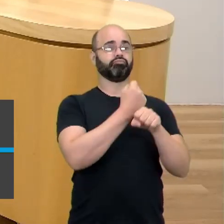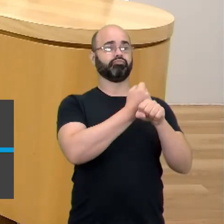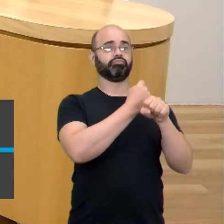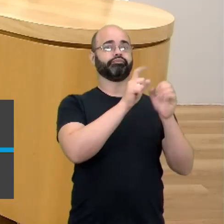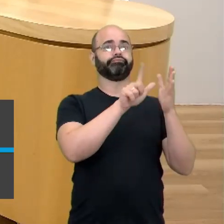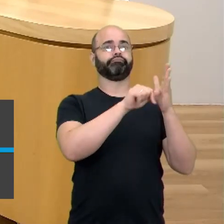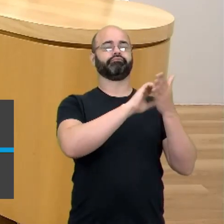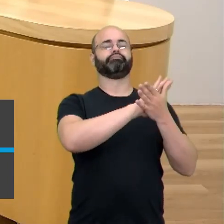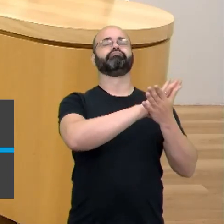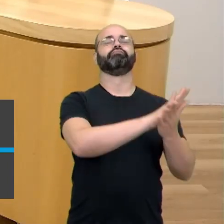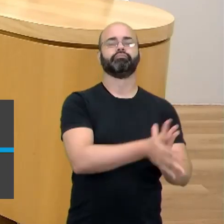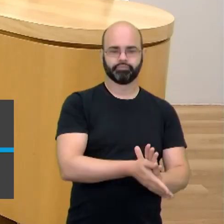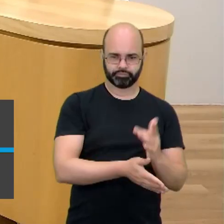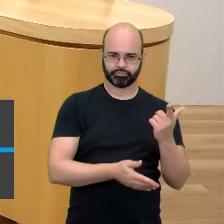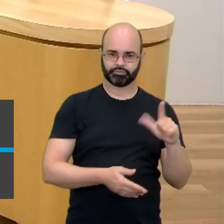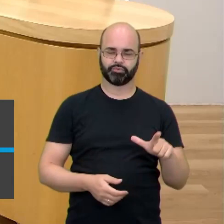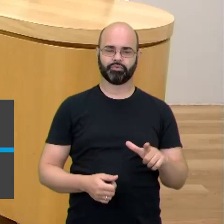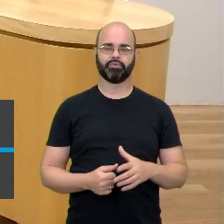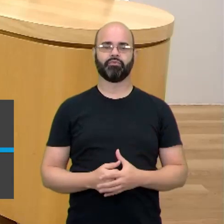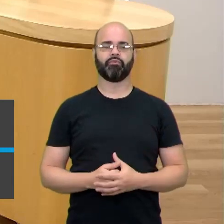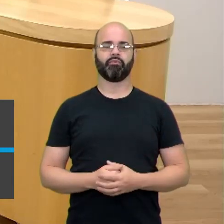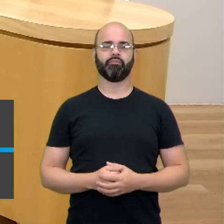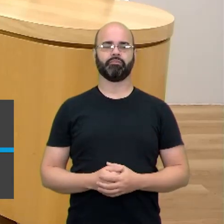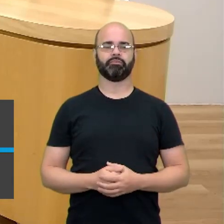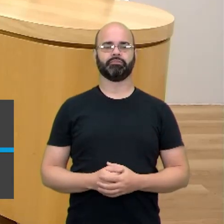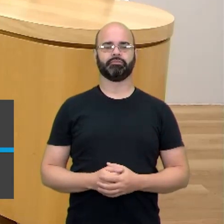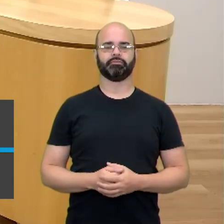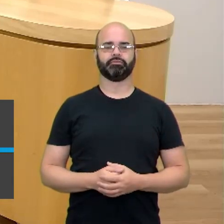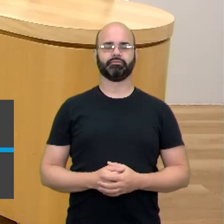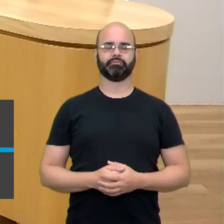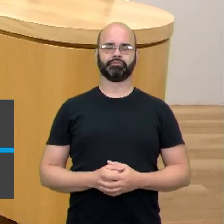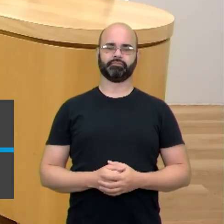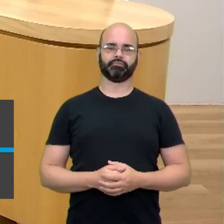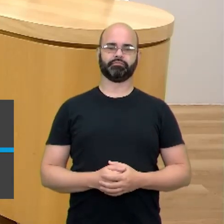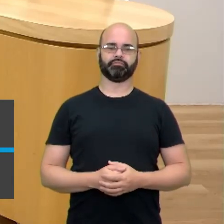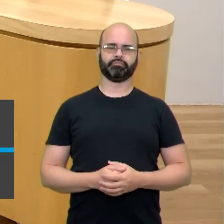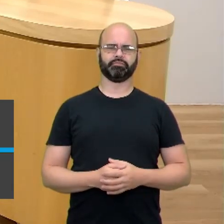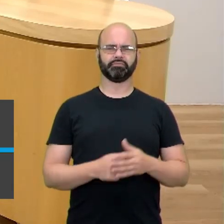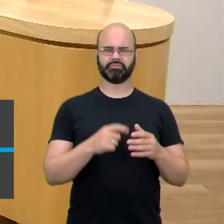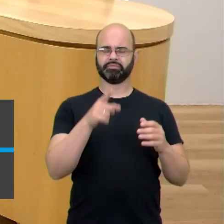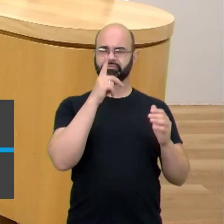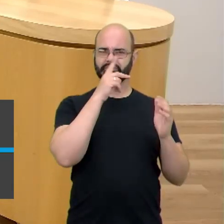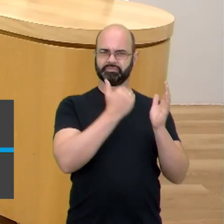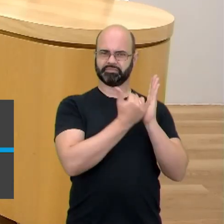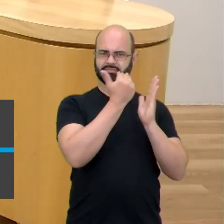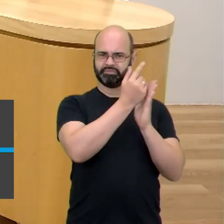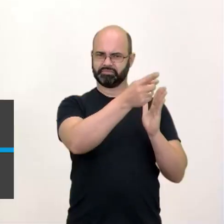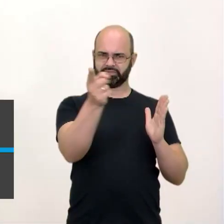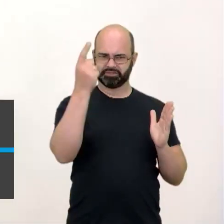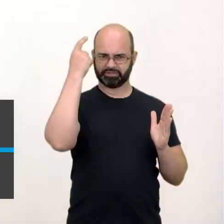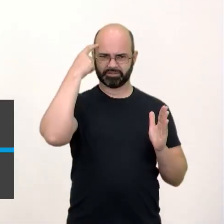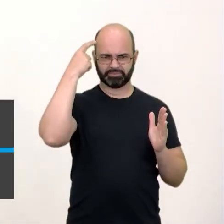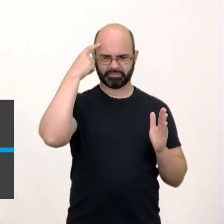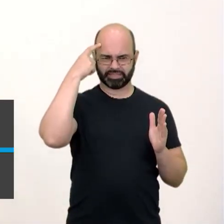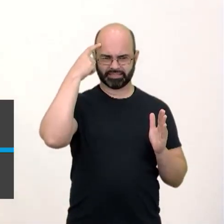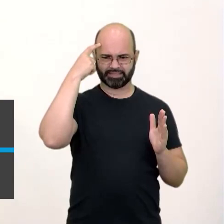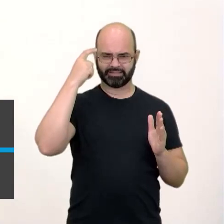seria botado abaixo de novo. E para quem de repente acha que a gente está exagerando, galera do